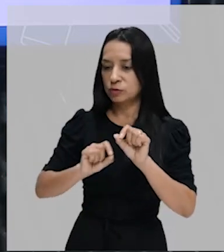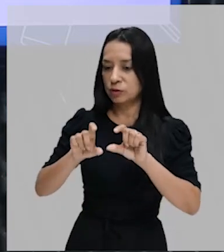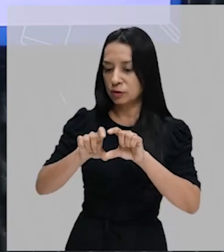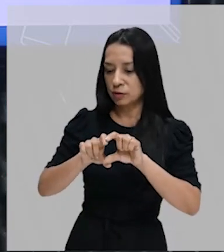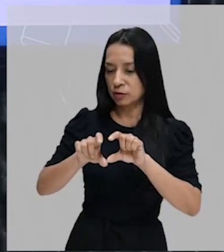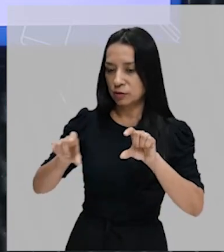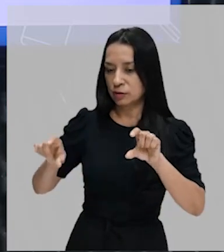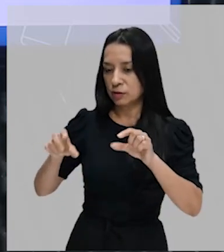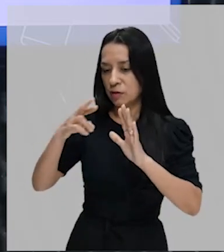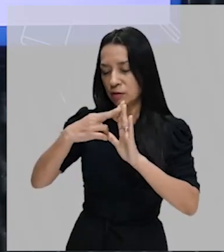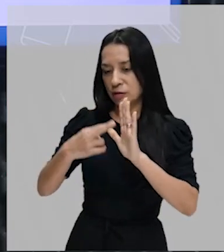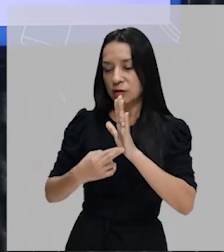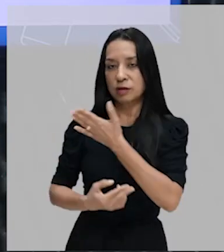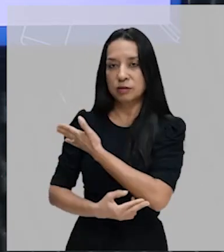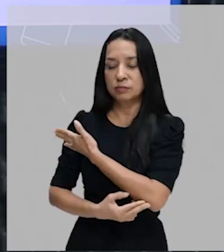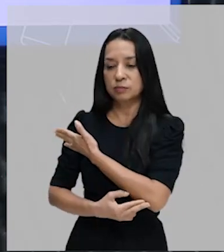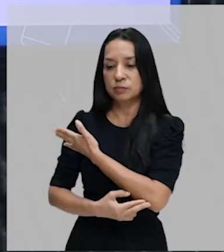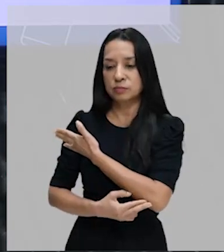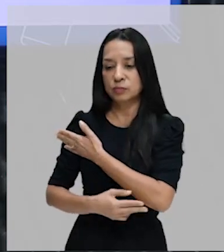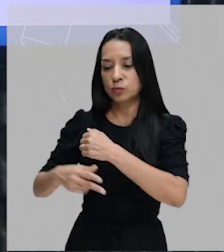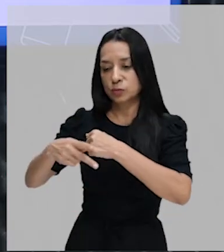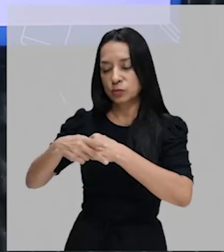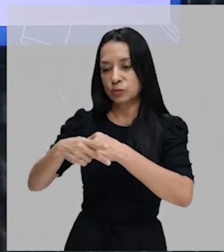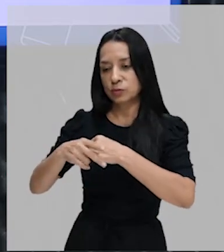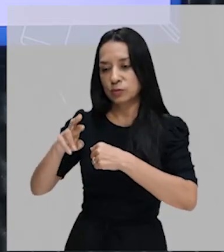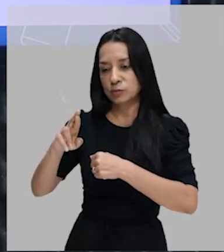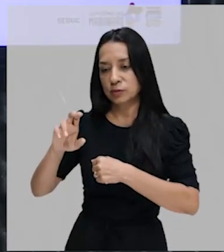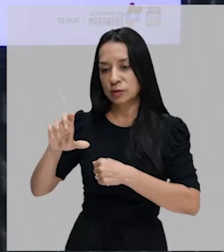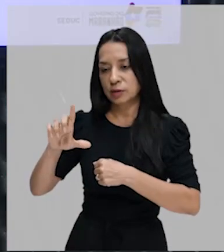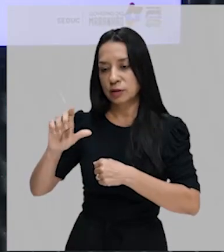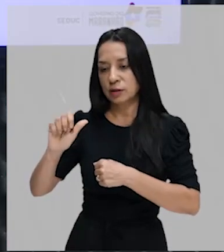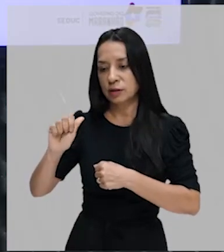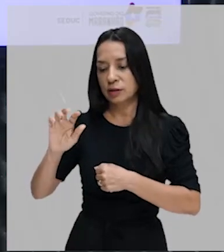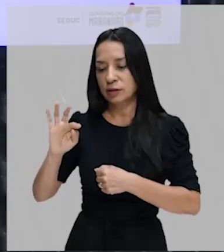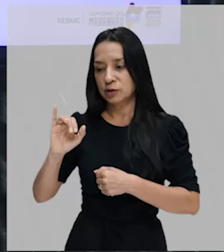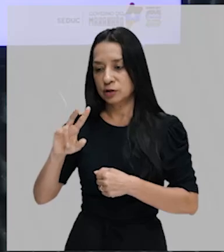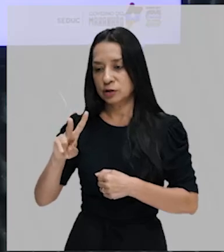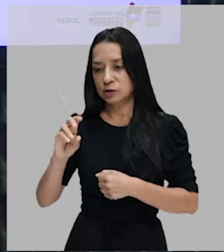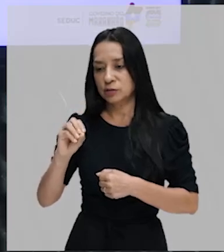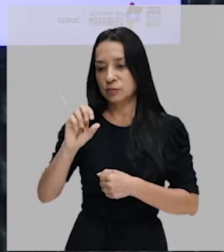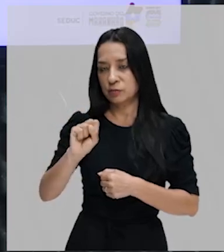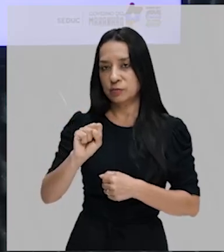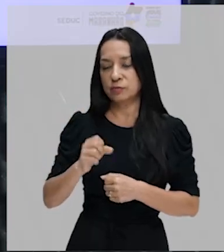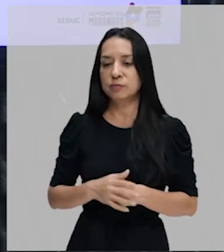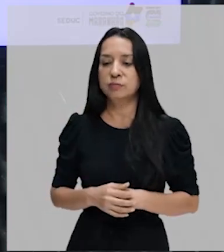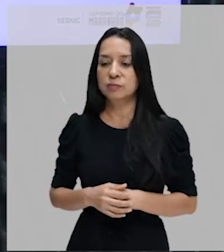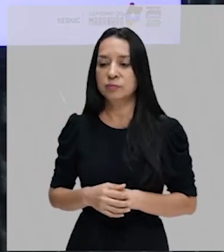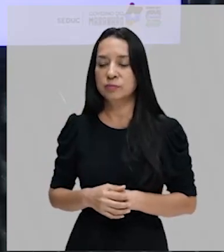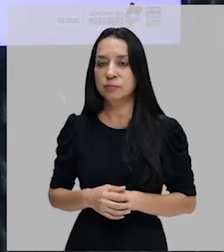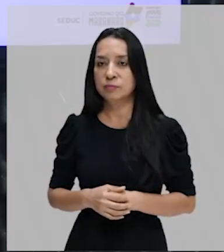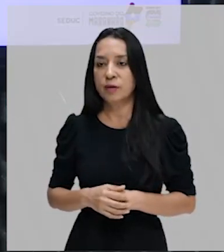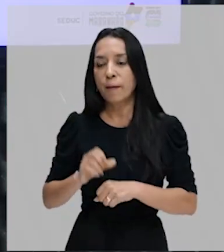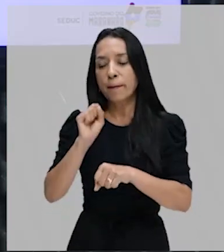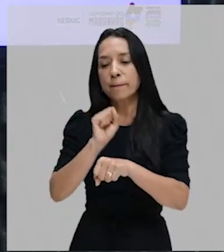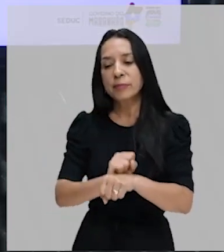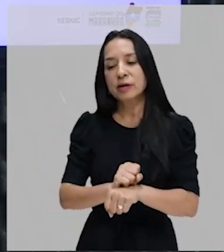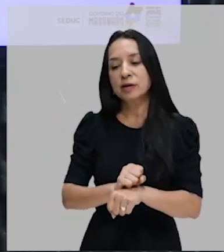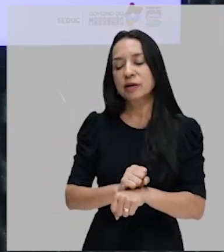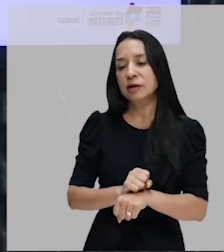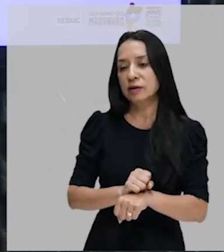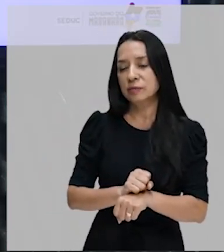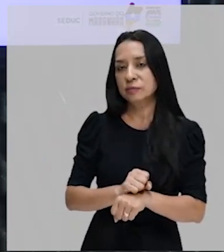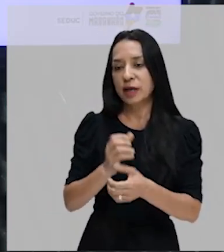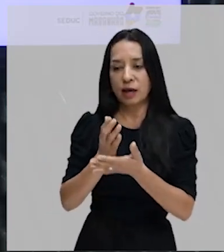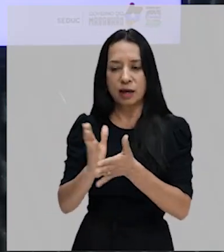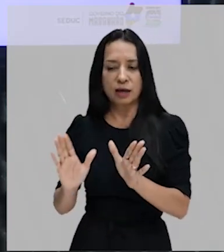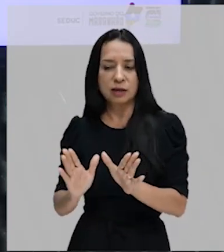dessa norma bem aqui dos pronomes relativos, tá certo? Então, bem, vamos aqui parar um pouquinho,